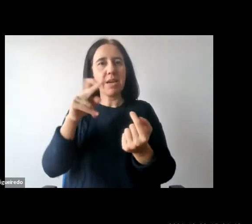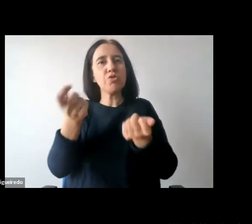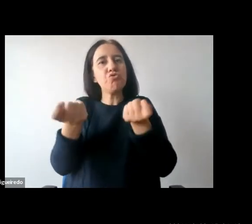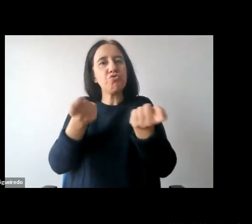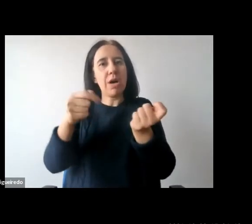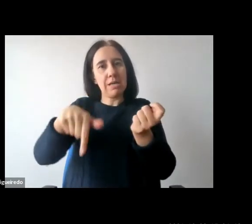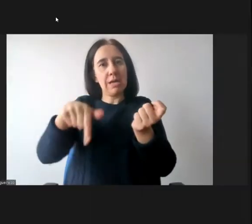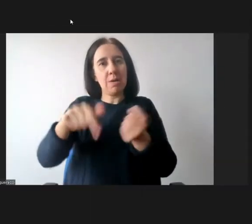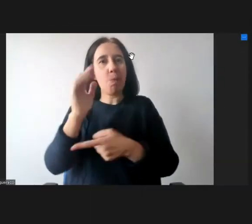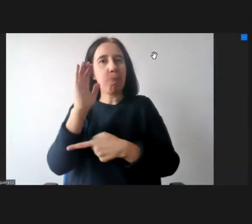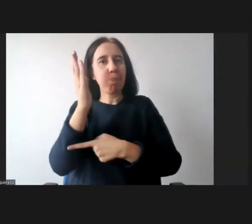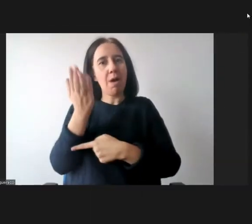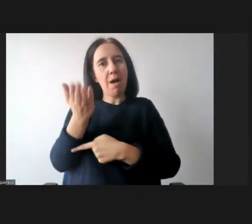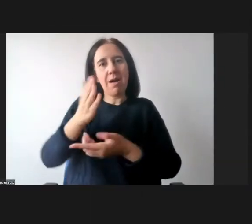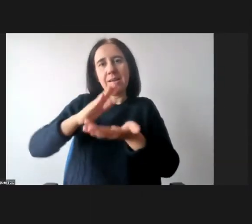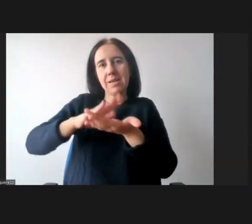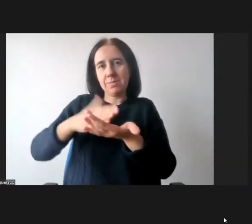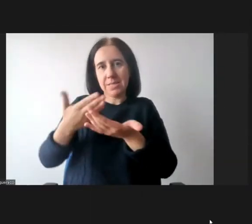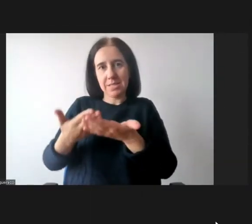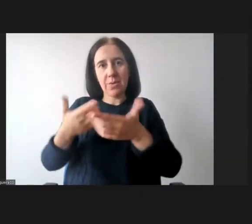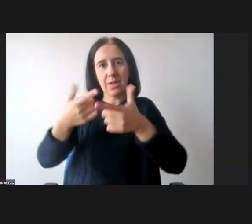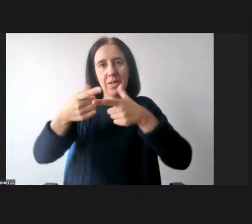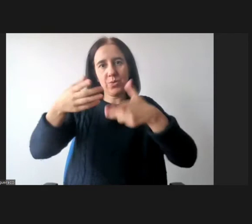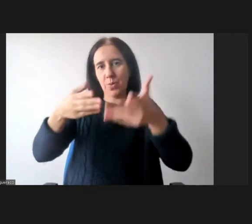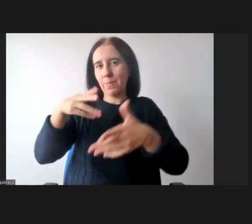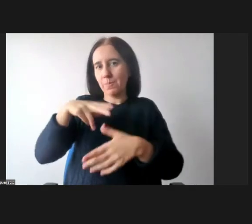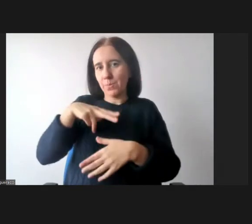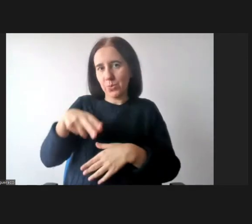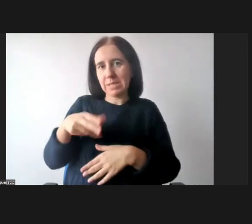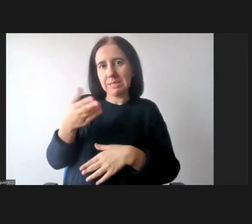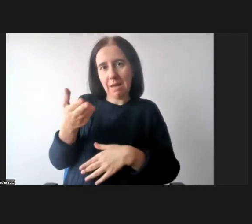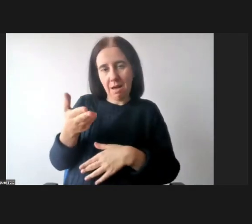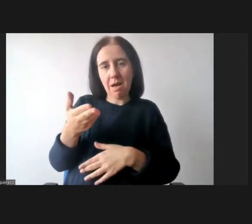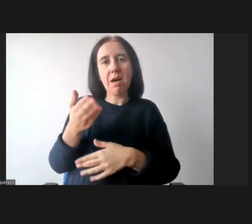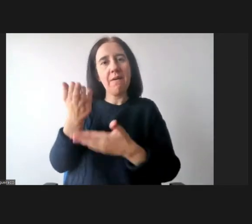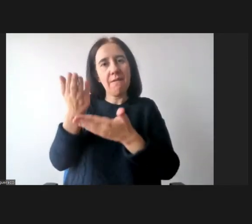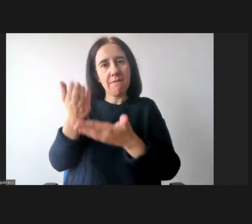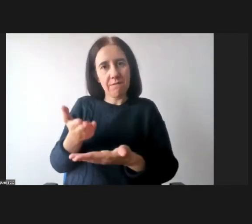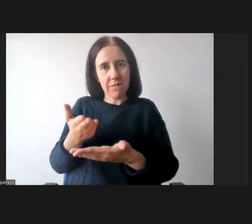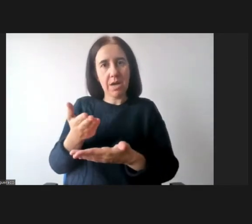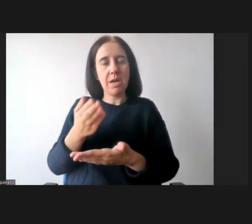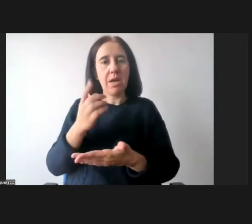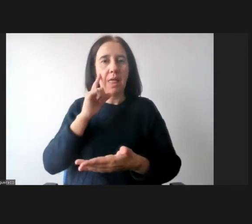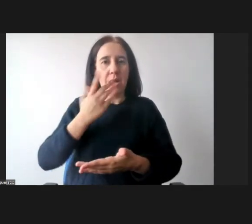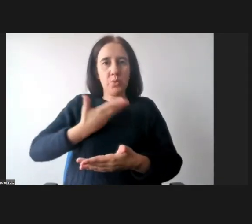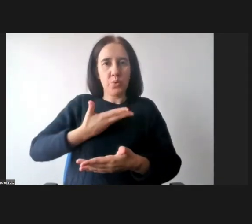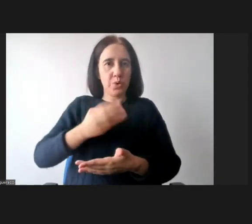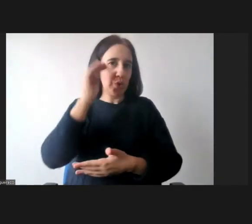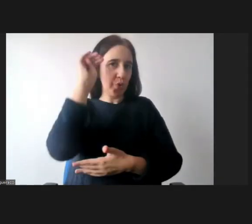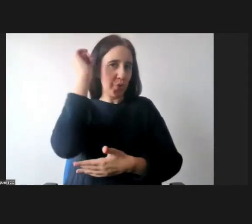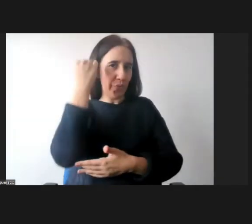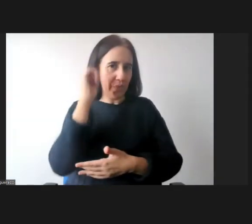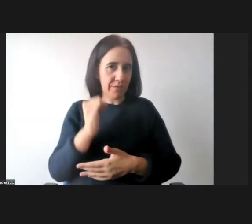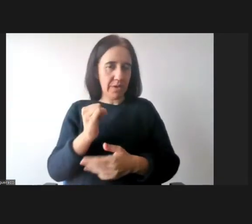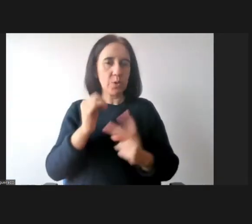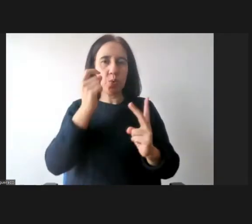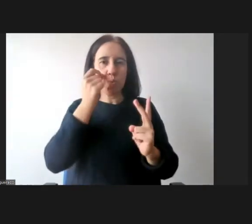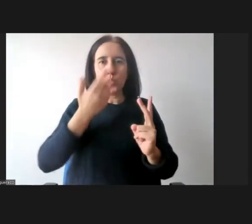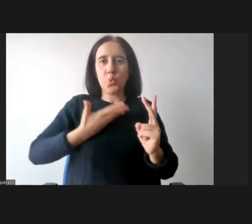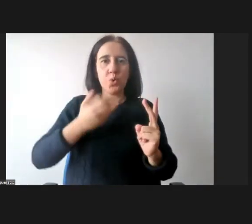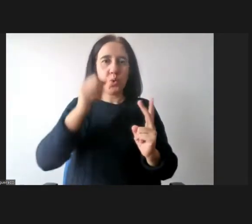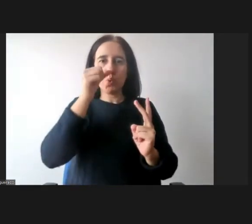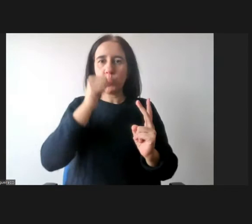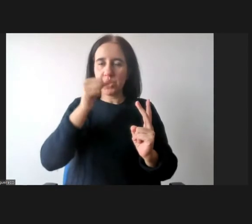sessão terá interpretação para a língua gestual portuguesa, que será assegurada pela doutora Sofia Figueiredo e pelo doutor